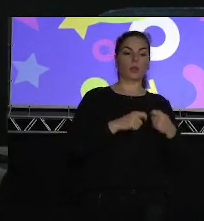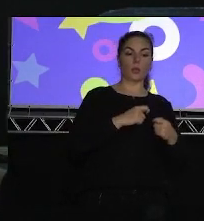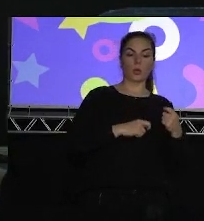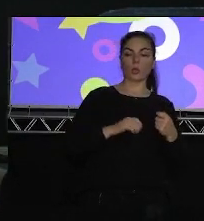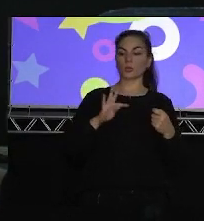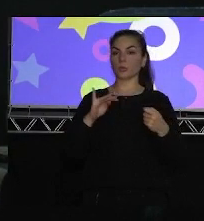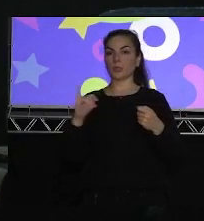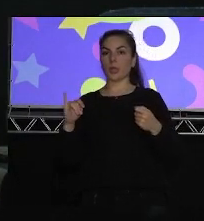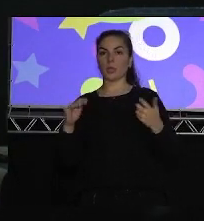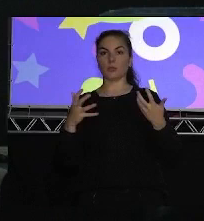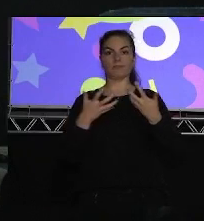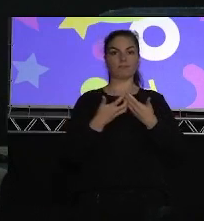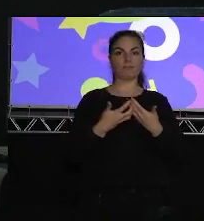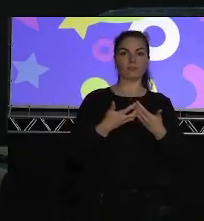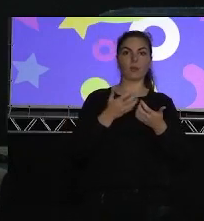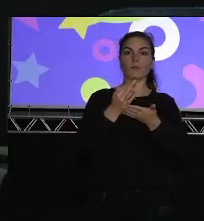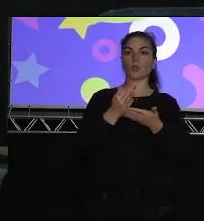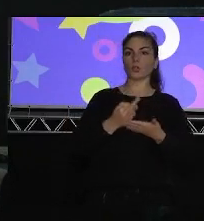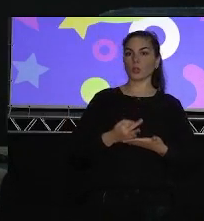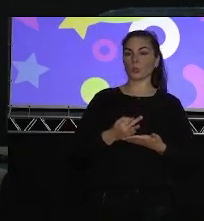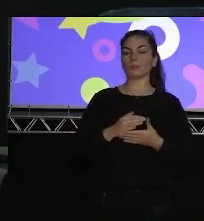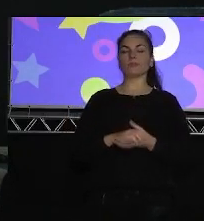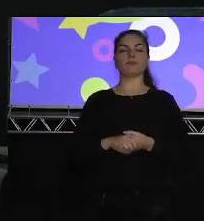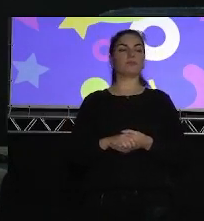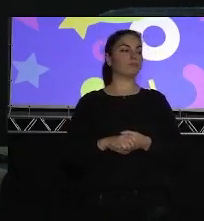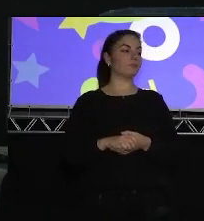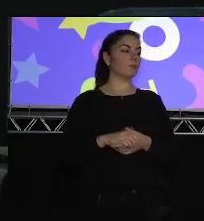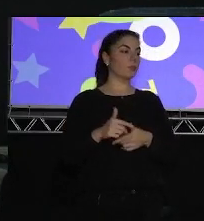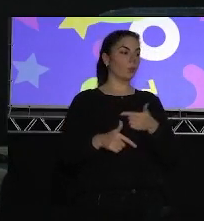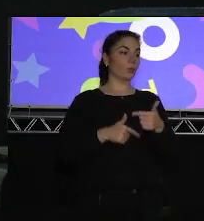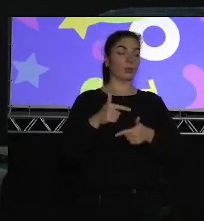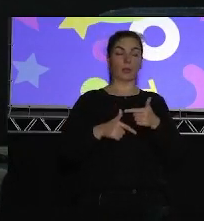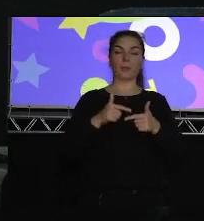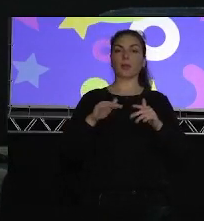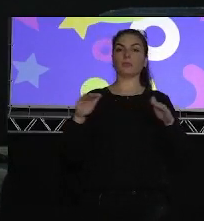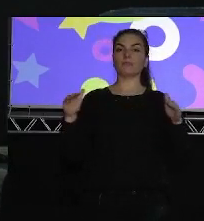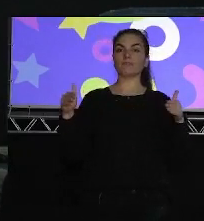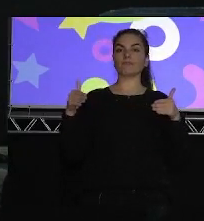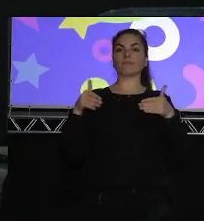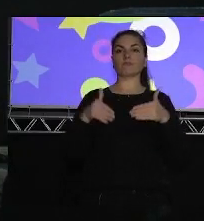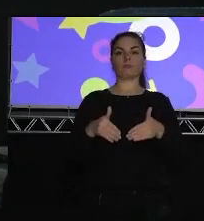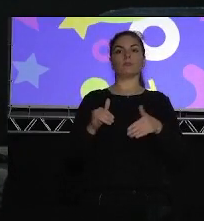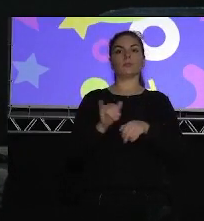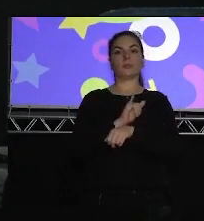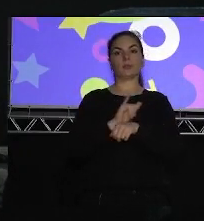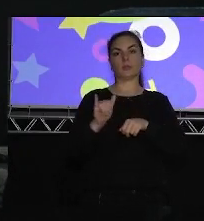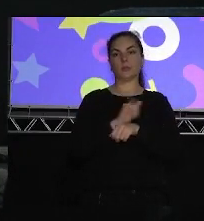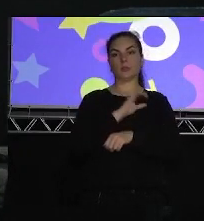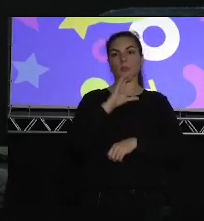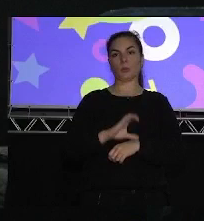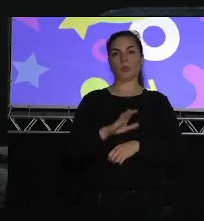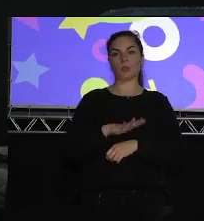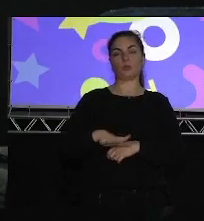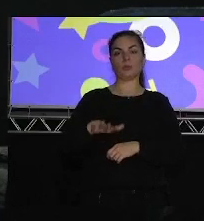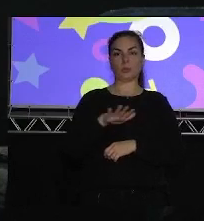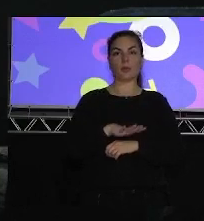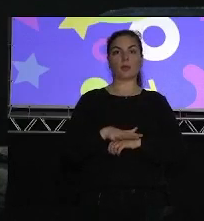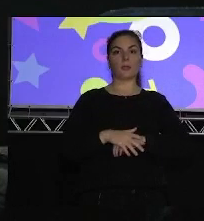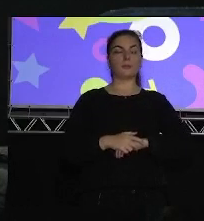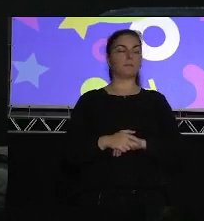TI, fornecedores. O trabalho está concentrado nos interesses estratégicos do cliente da área.